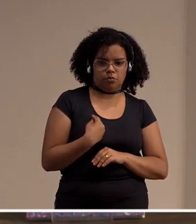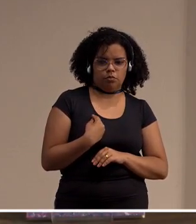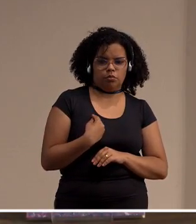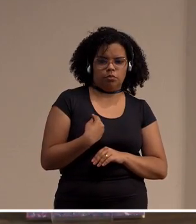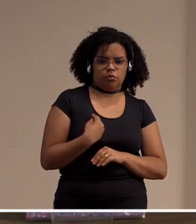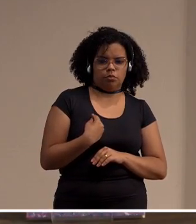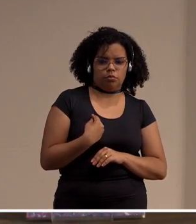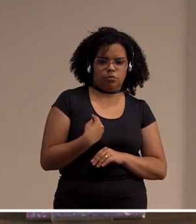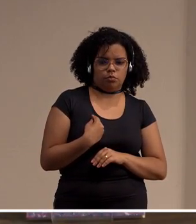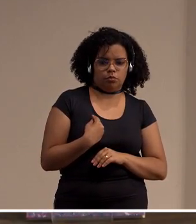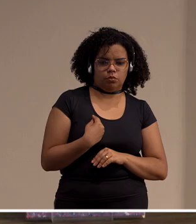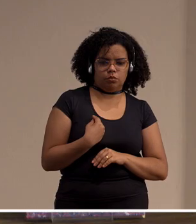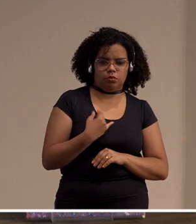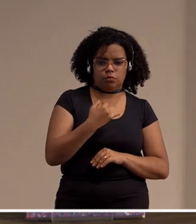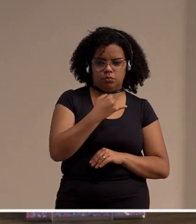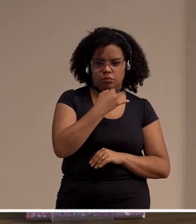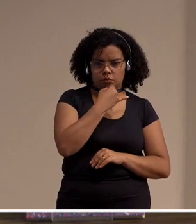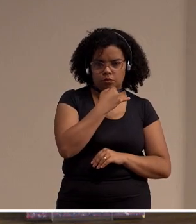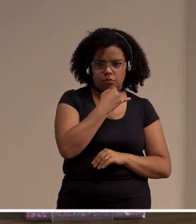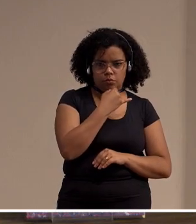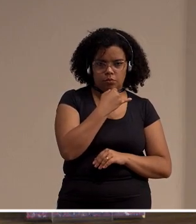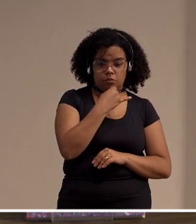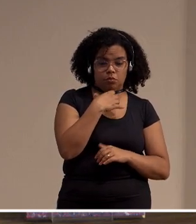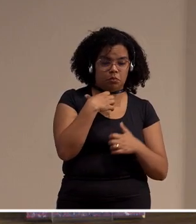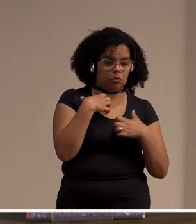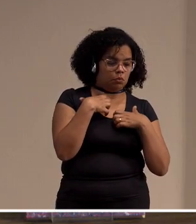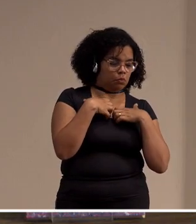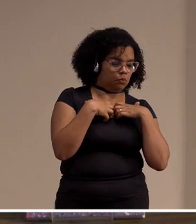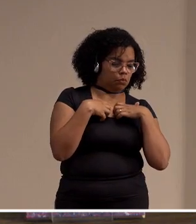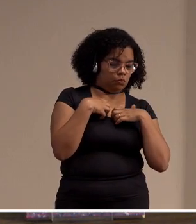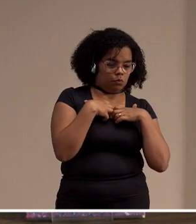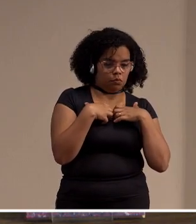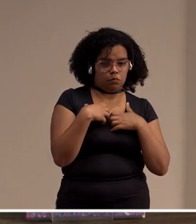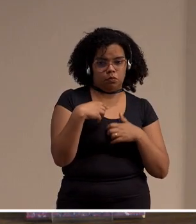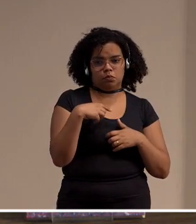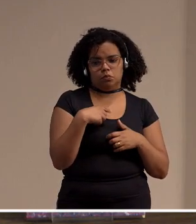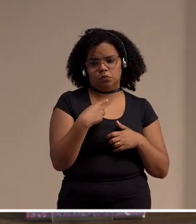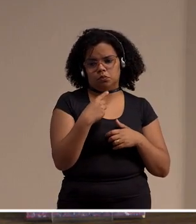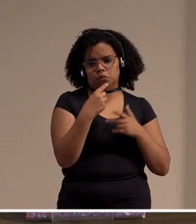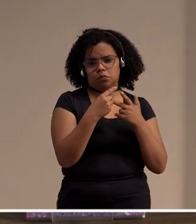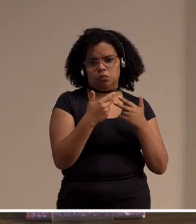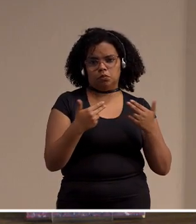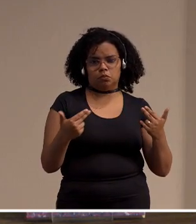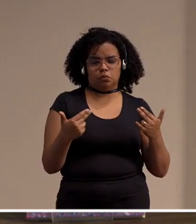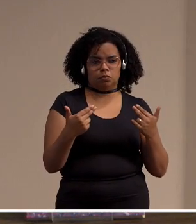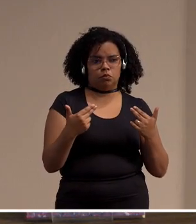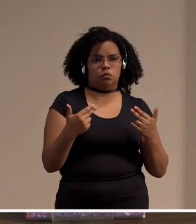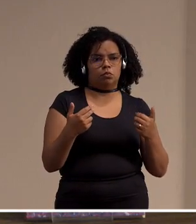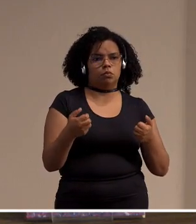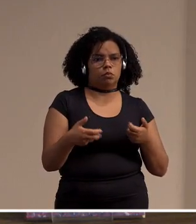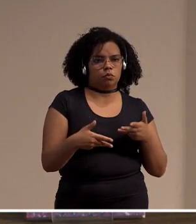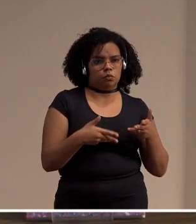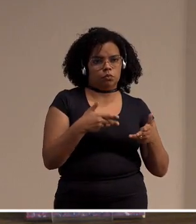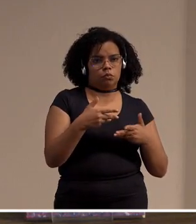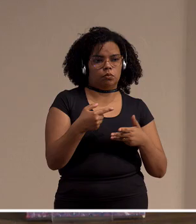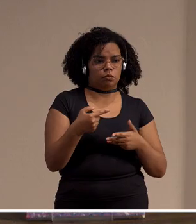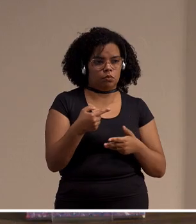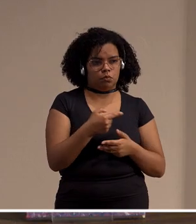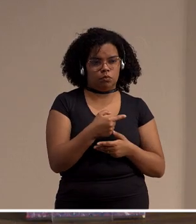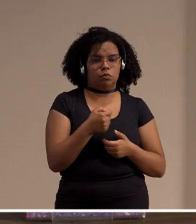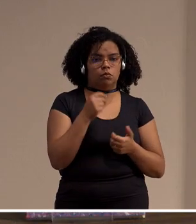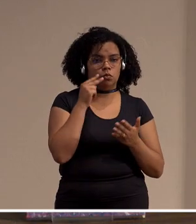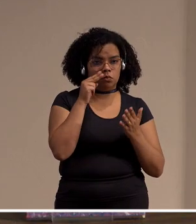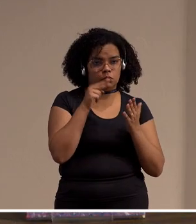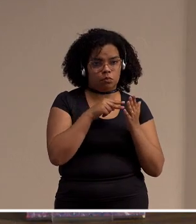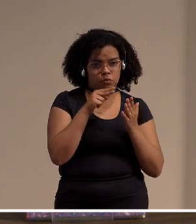de desolação extremo. E tem uma coisa, Michel, que eu queria comentar contigo. Eu estava lendo o livro